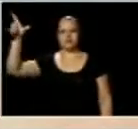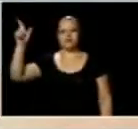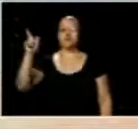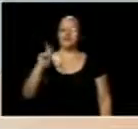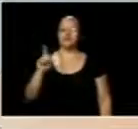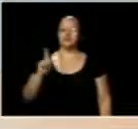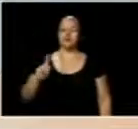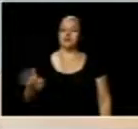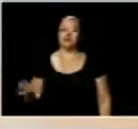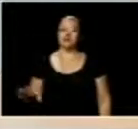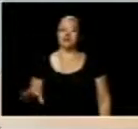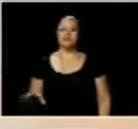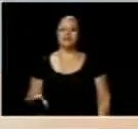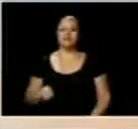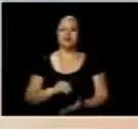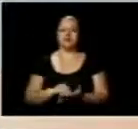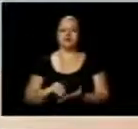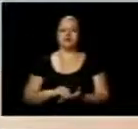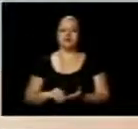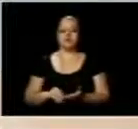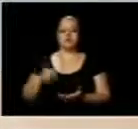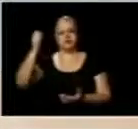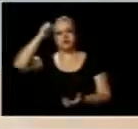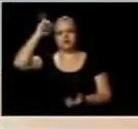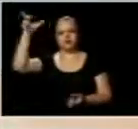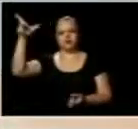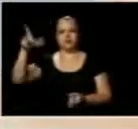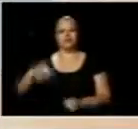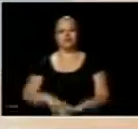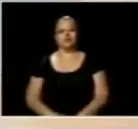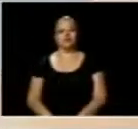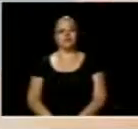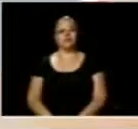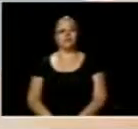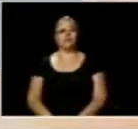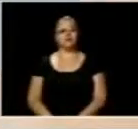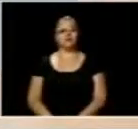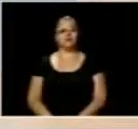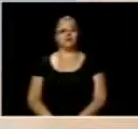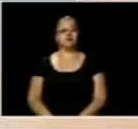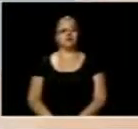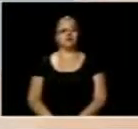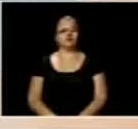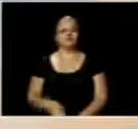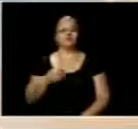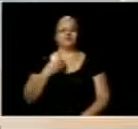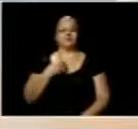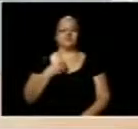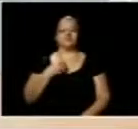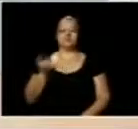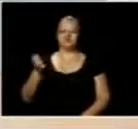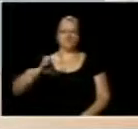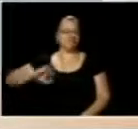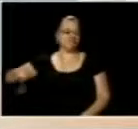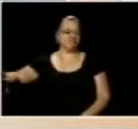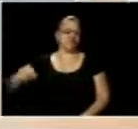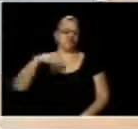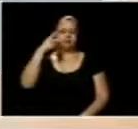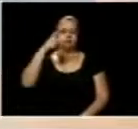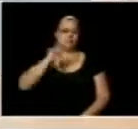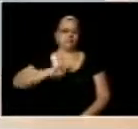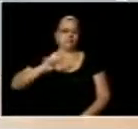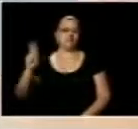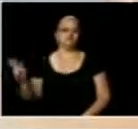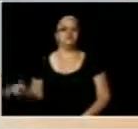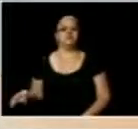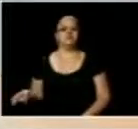E a crítica do vereador Paulo Miranda é que esse cidadão, que eu recuso a falar o nome dele, o que ele articulava e levando a